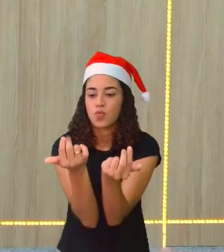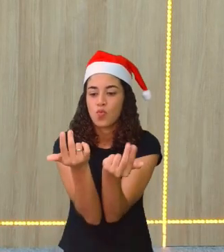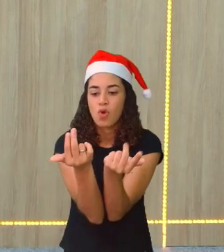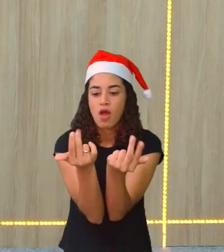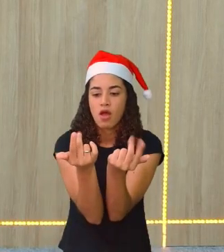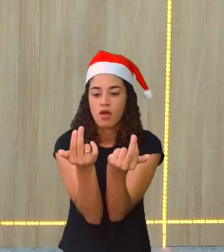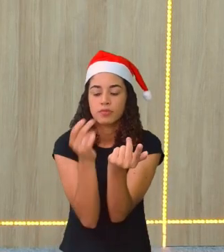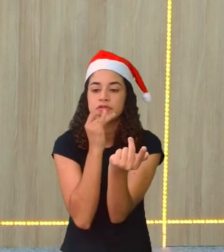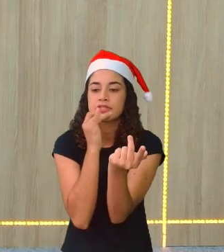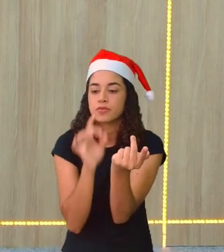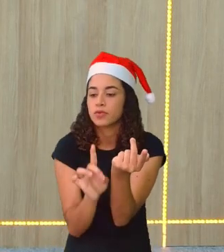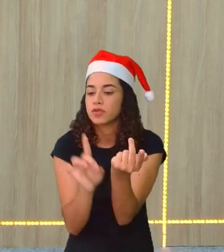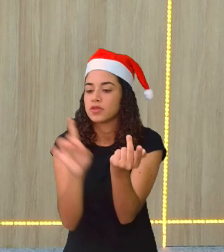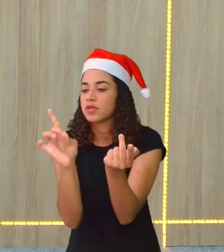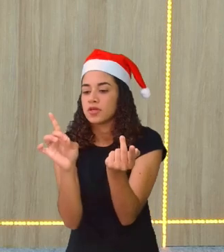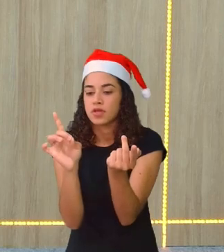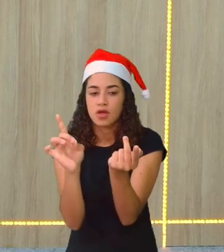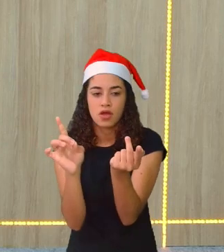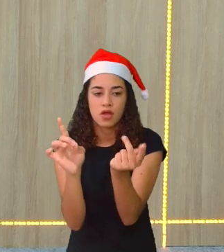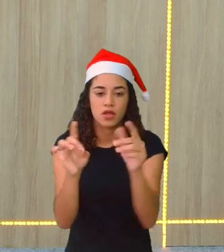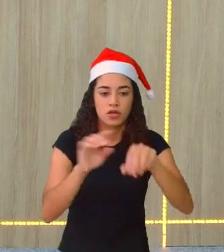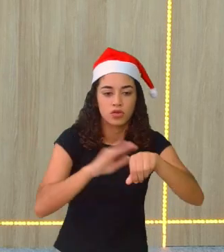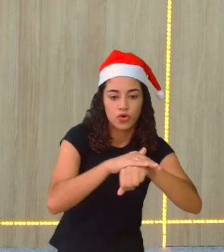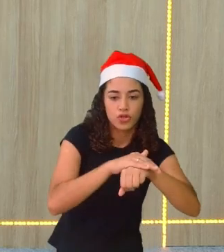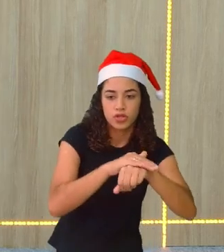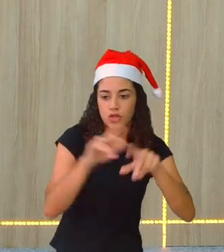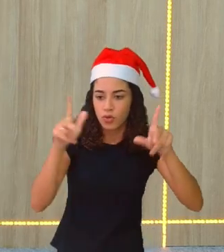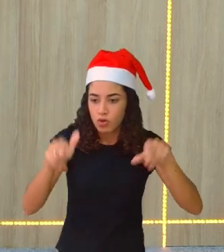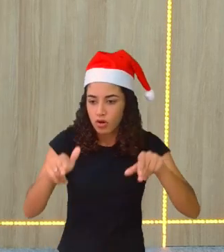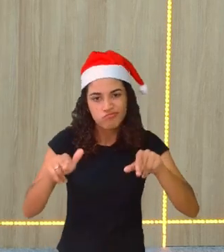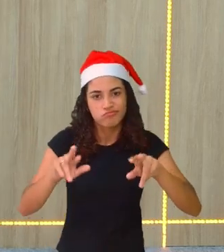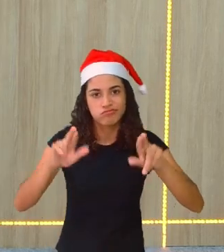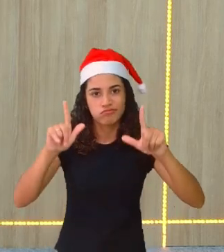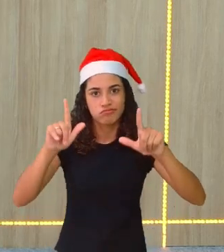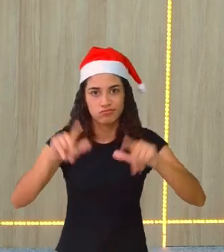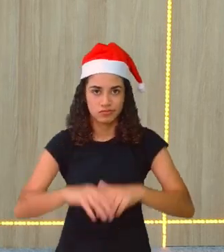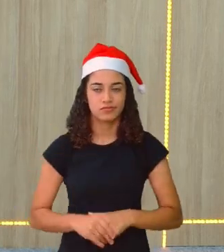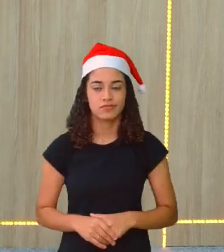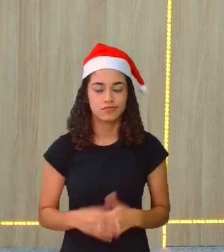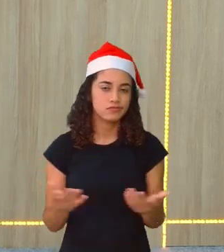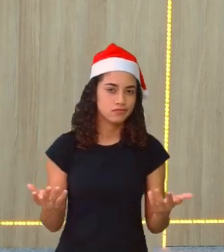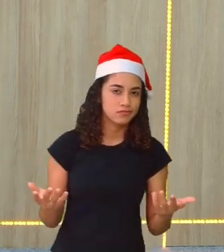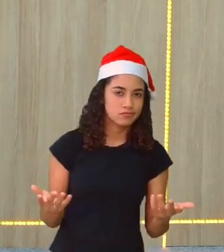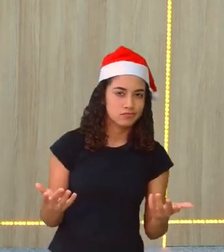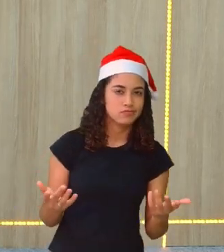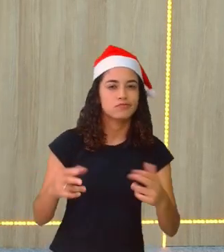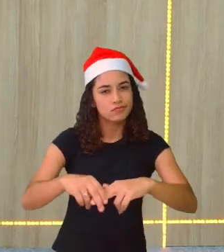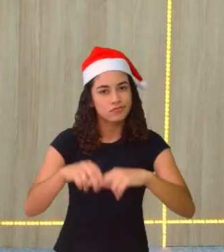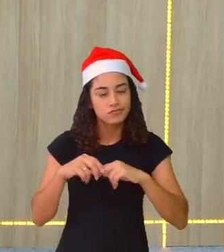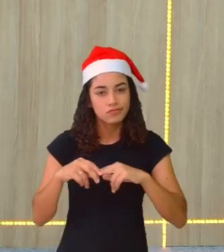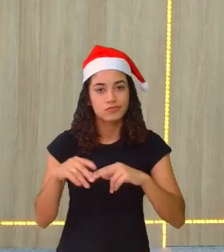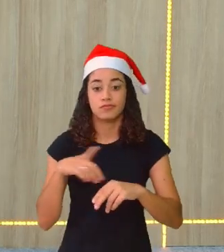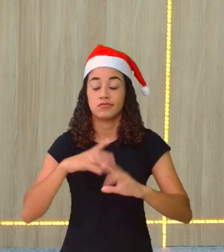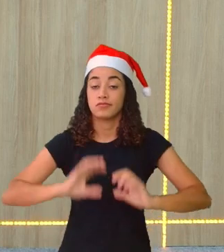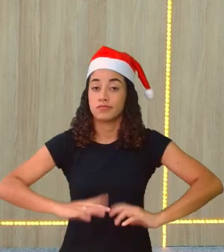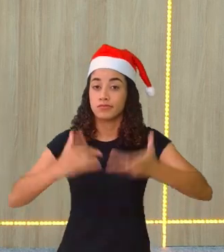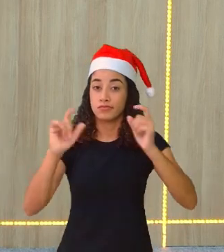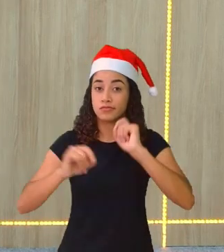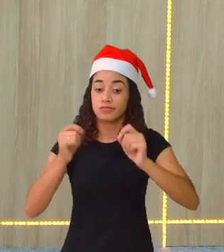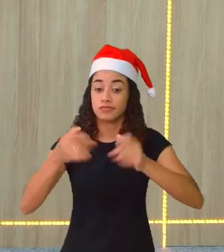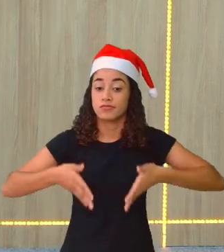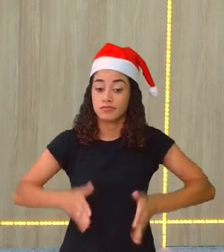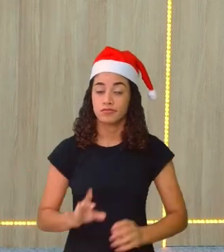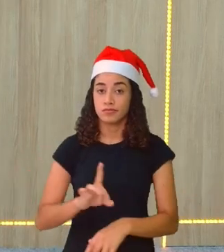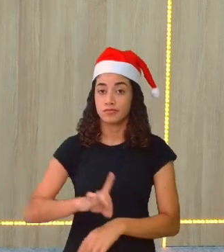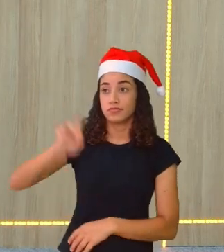o dia tem a mesma duração que a noite, mais ou menos isso, né? Então, nesse sentido, se comemorava o nascimento do Deus